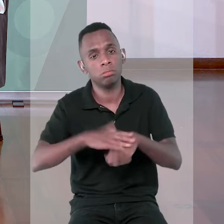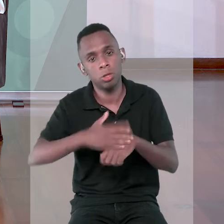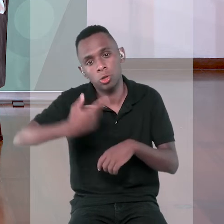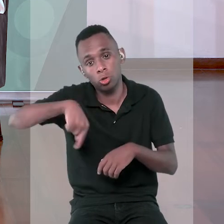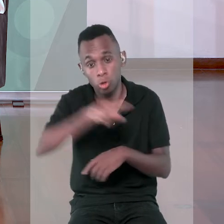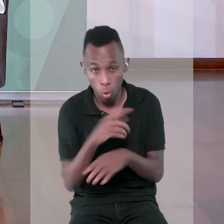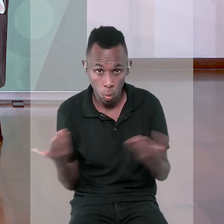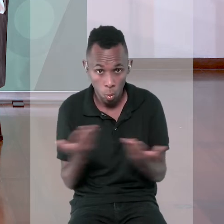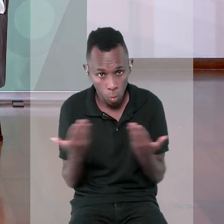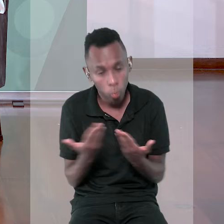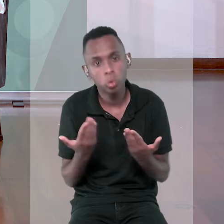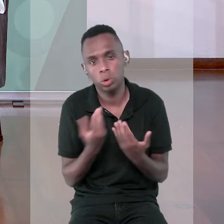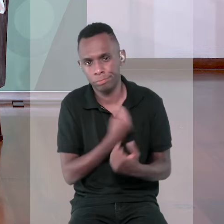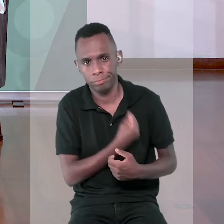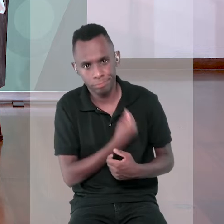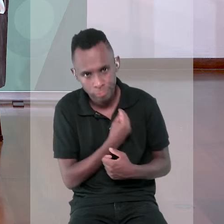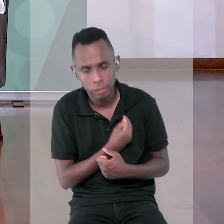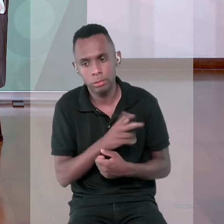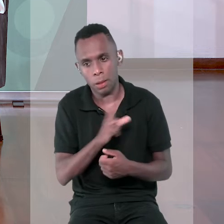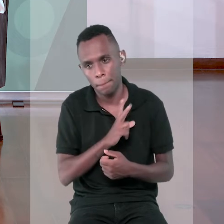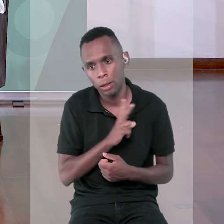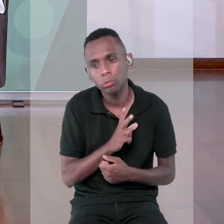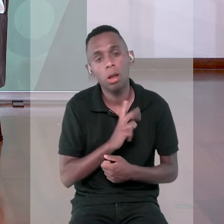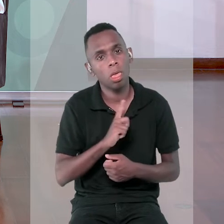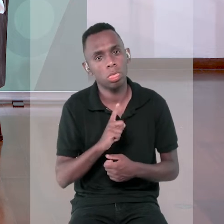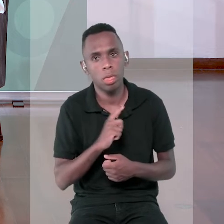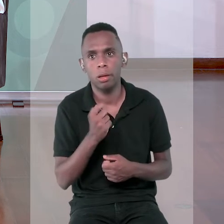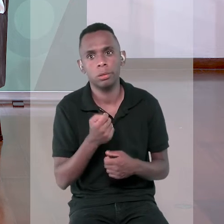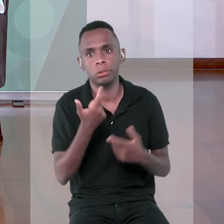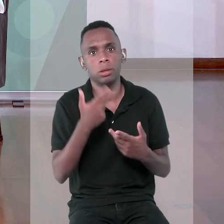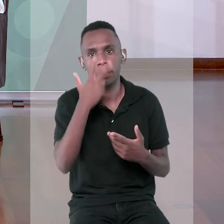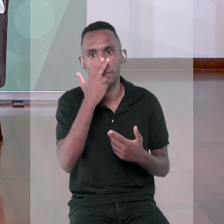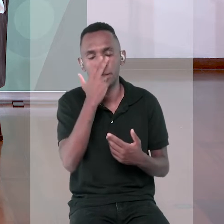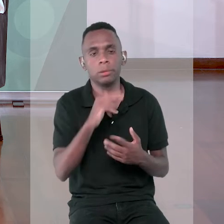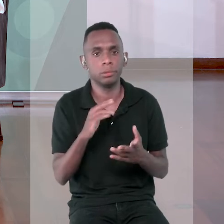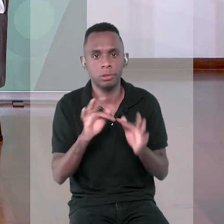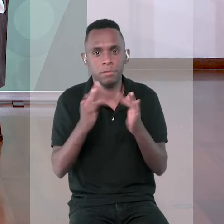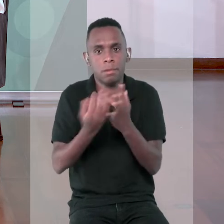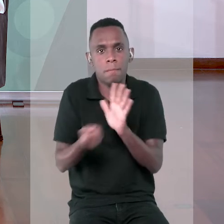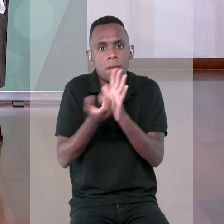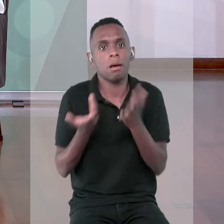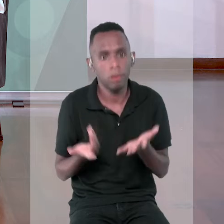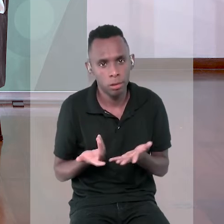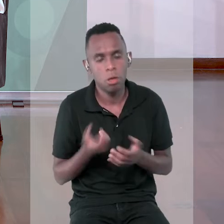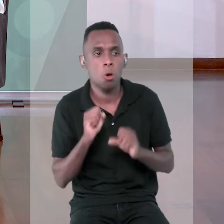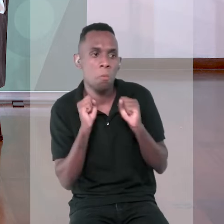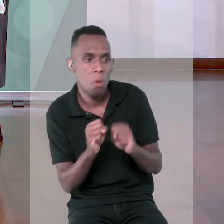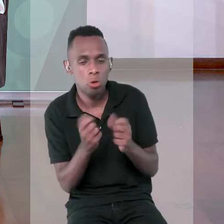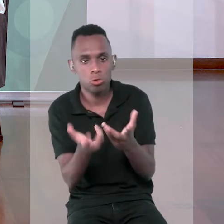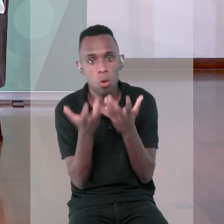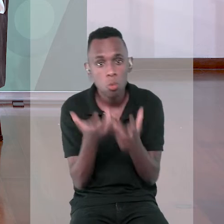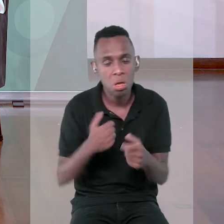né? E hoje nós estamos vivendo um individualismo quase patológico, né? Eu posso,